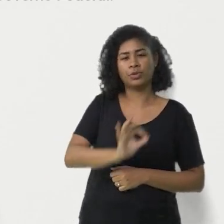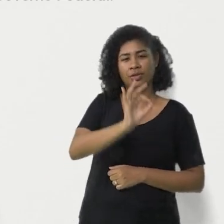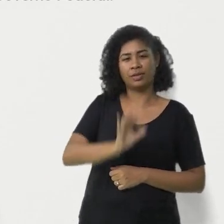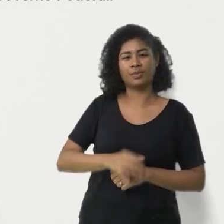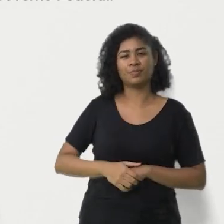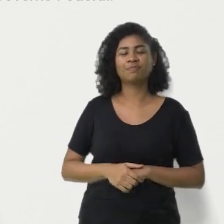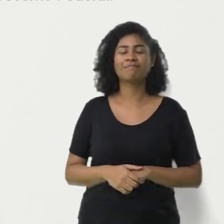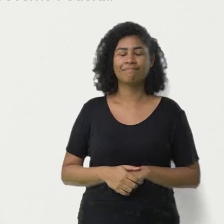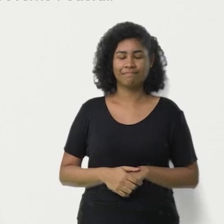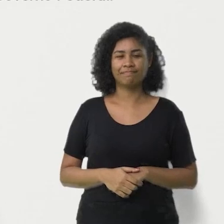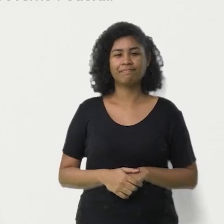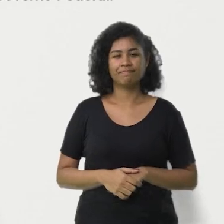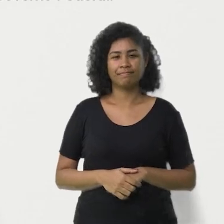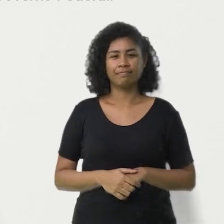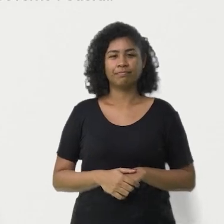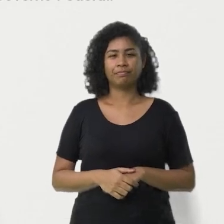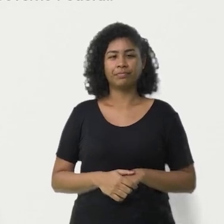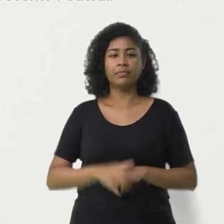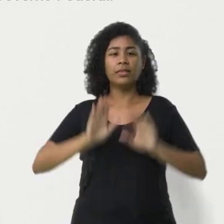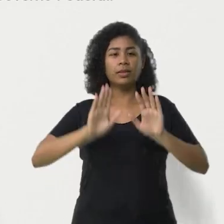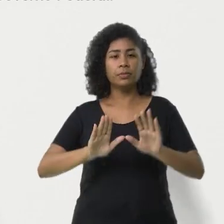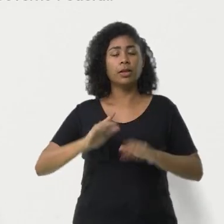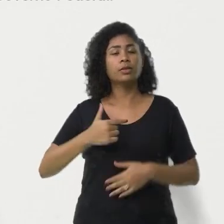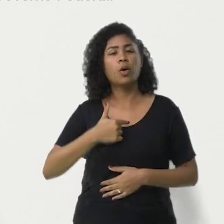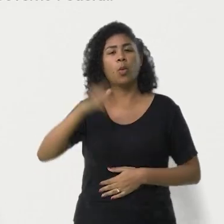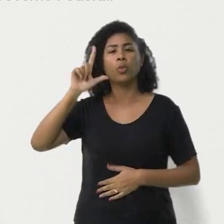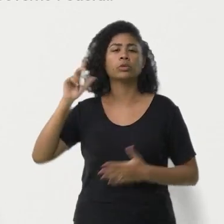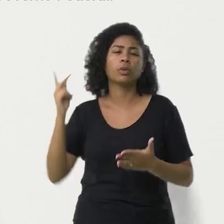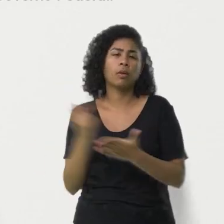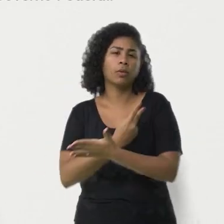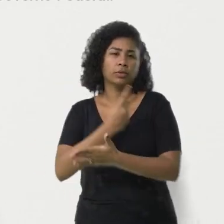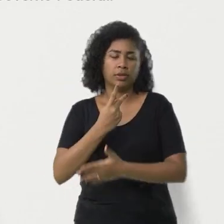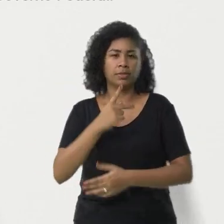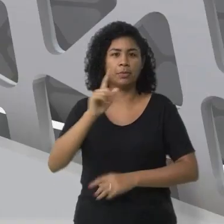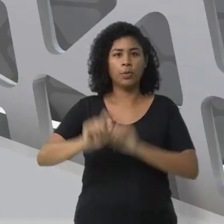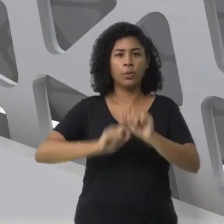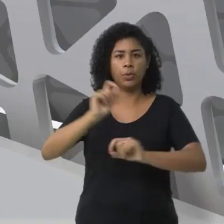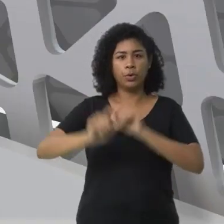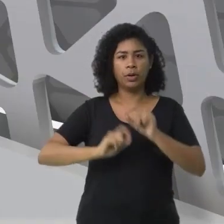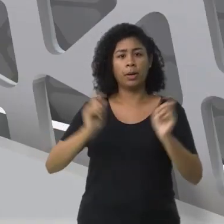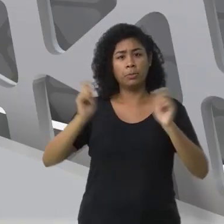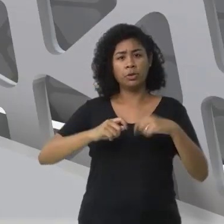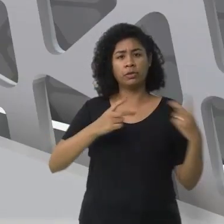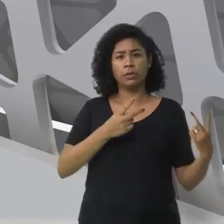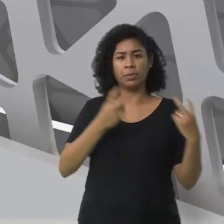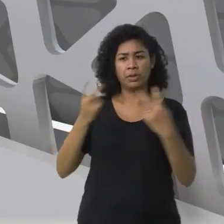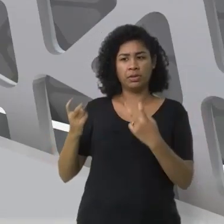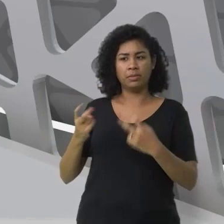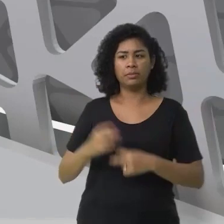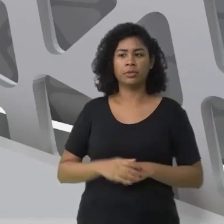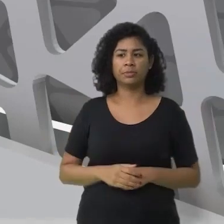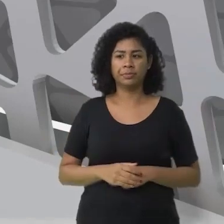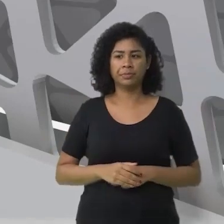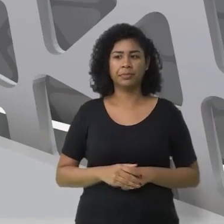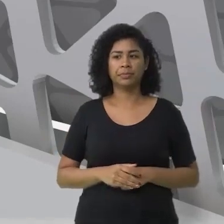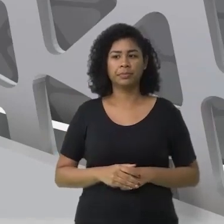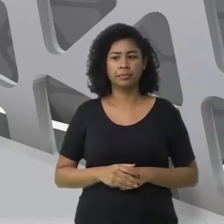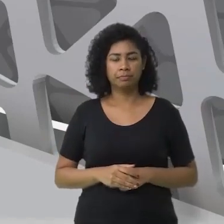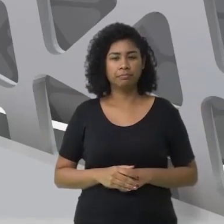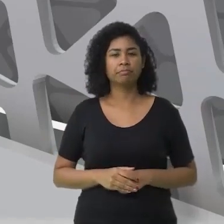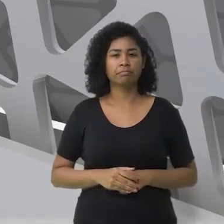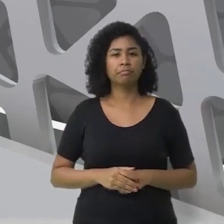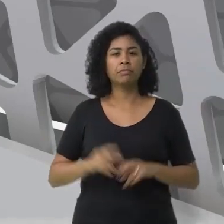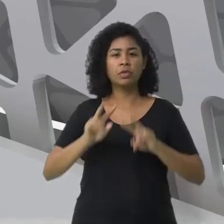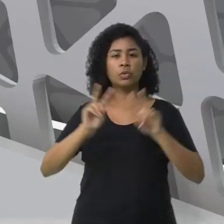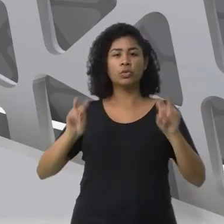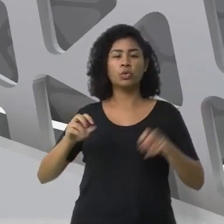48,2%, tá? Mas outra situação que a gente pode verificar vai ser a parte de